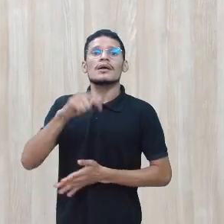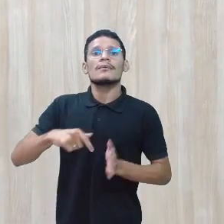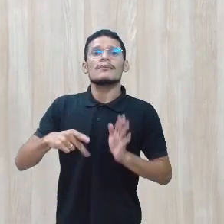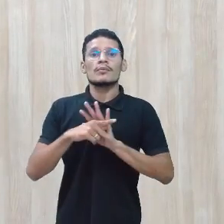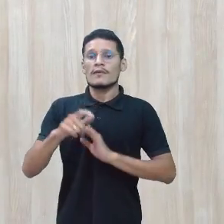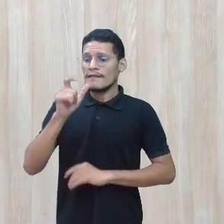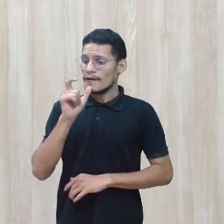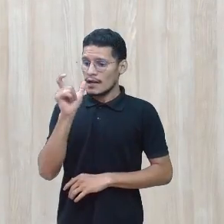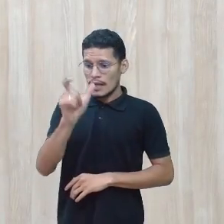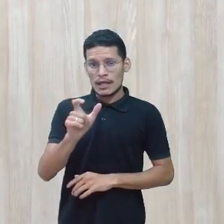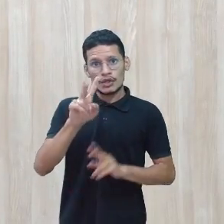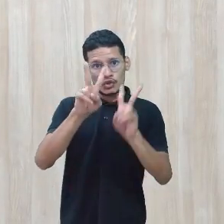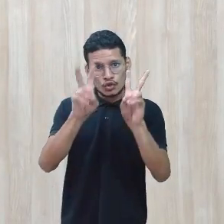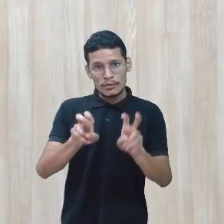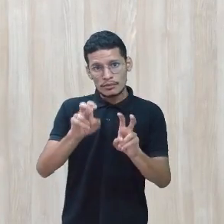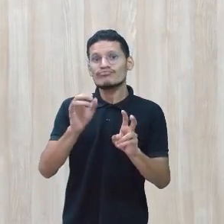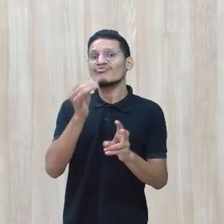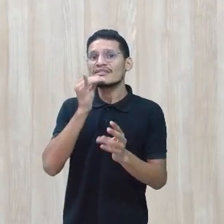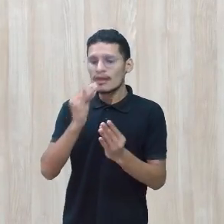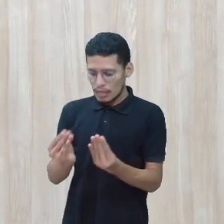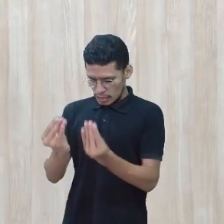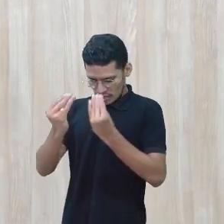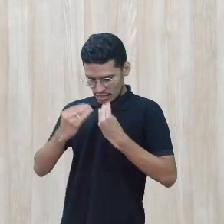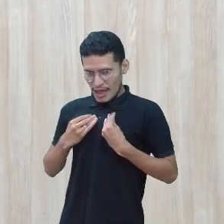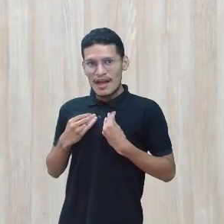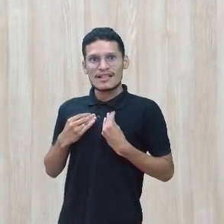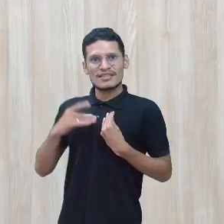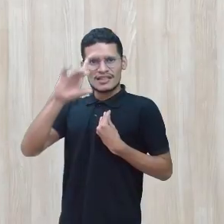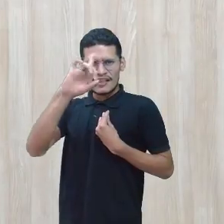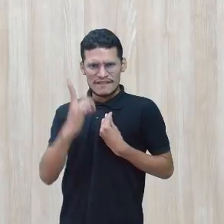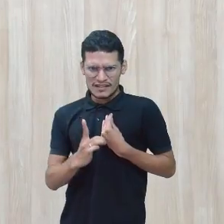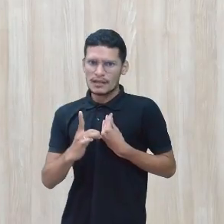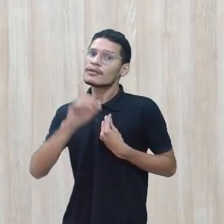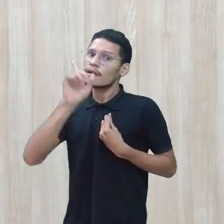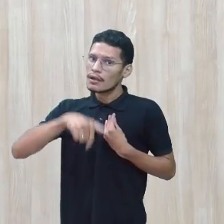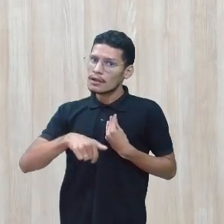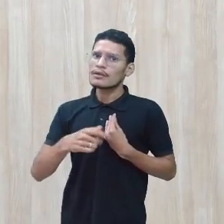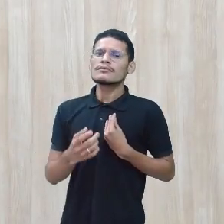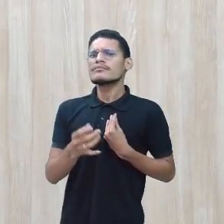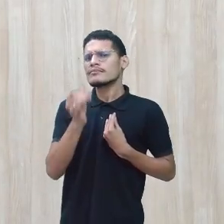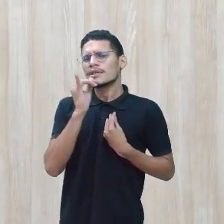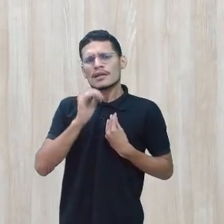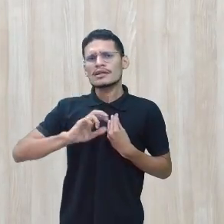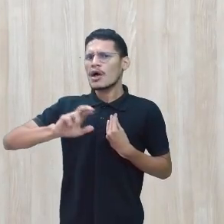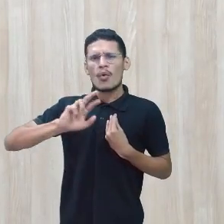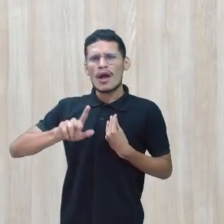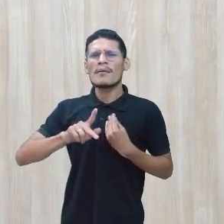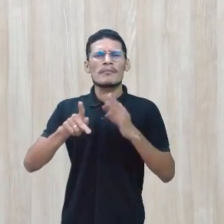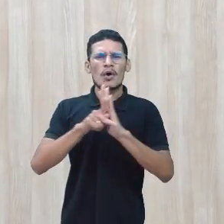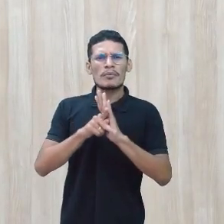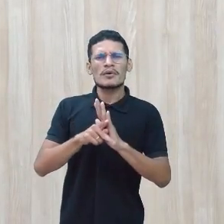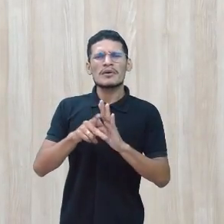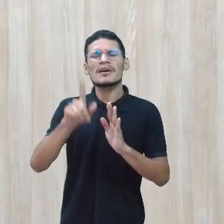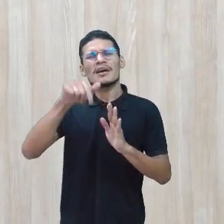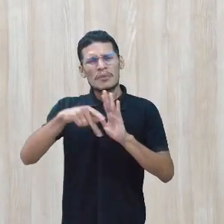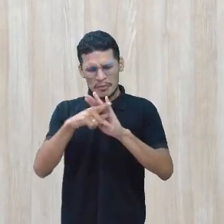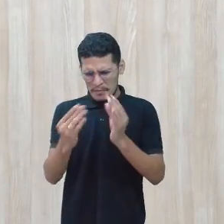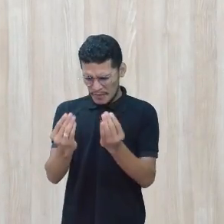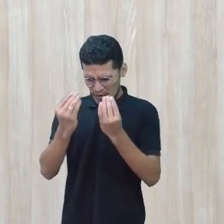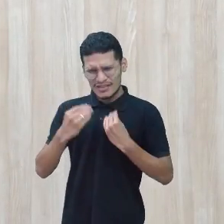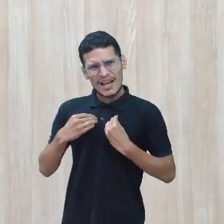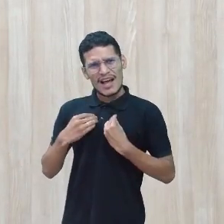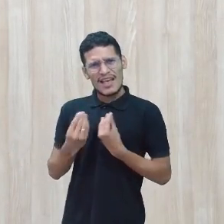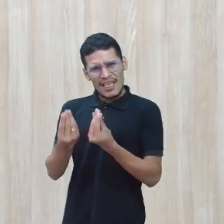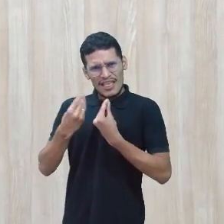é portador de deficiência. Então, assim, esse termo já não existe mais, né? Porque, por exemplo, quem porta alguma